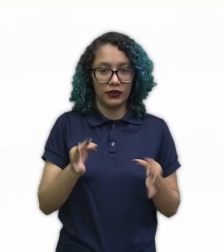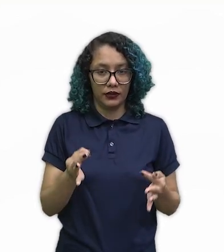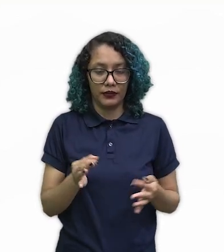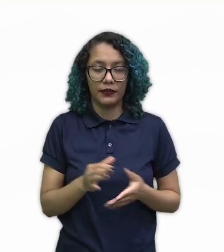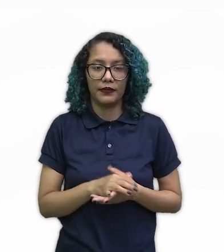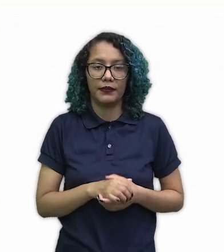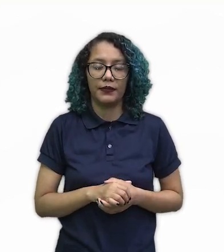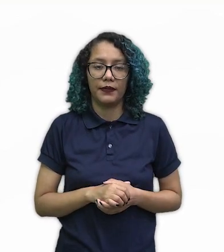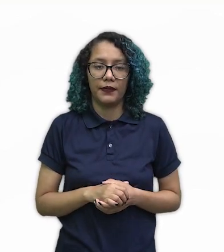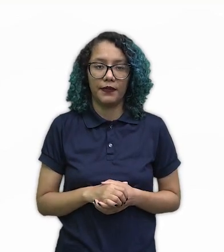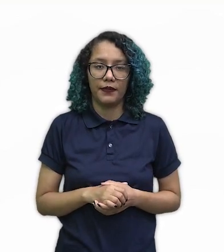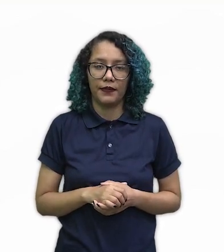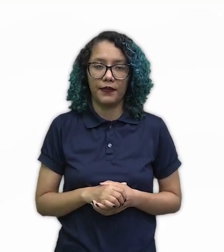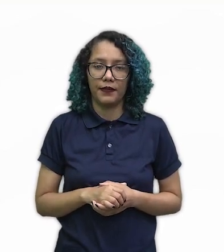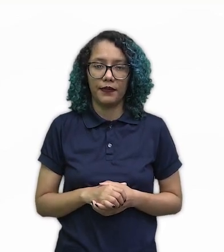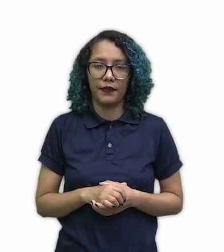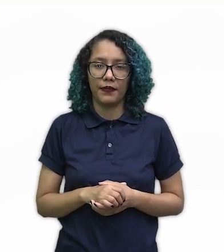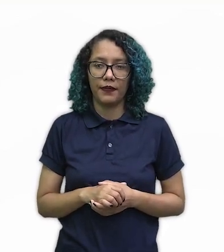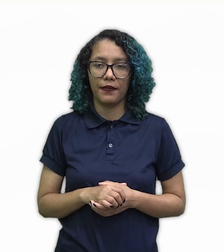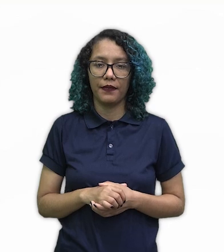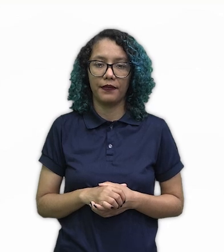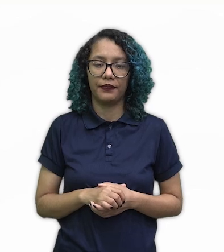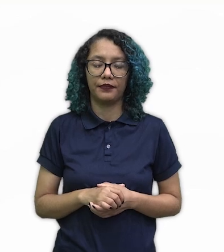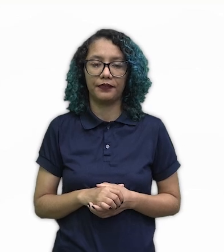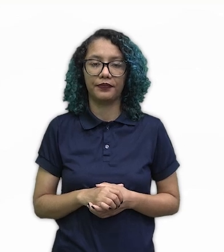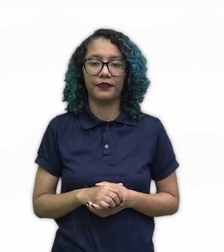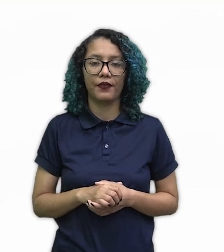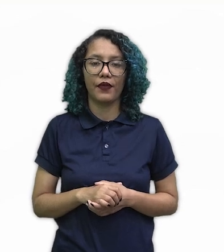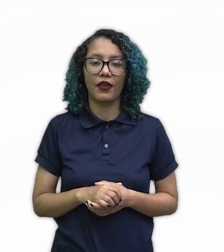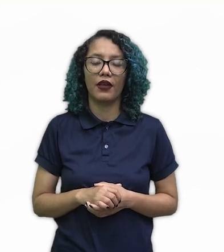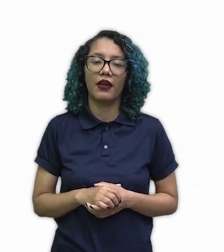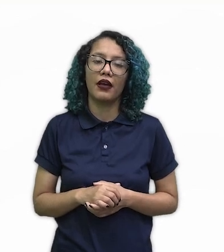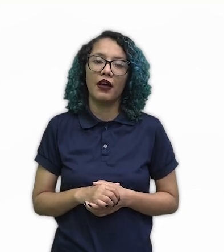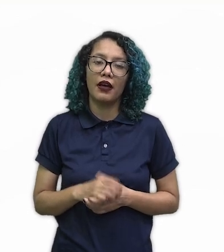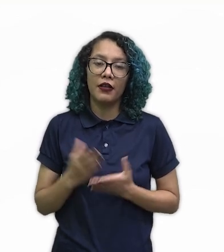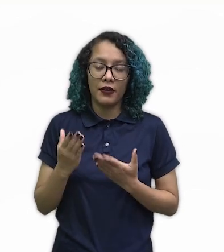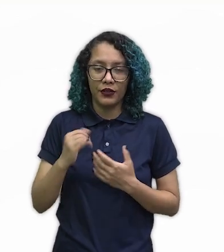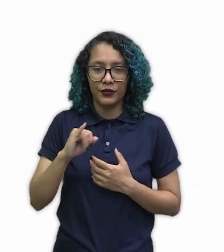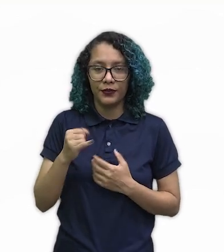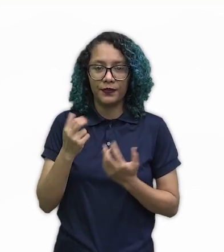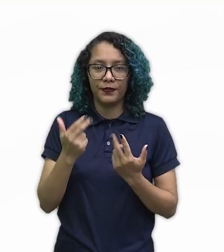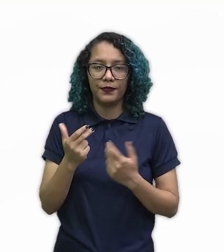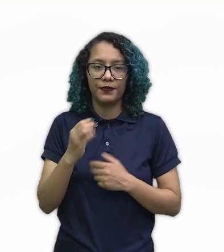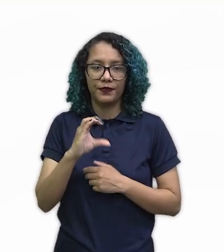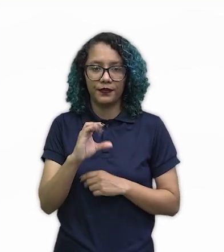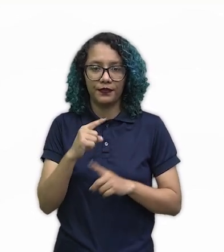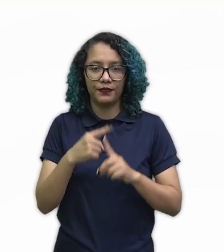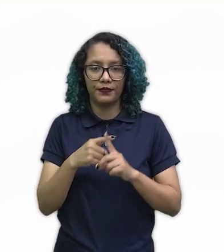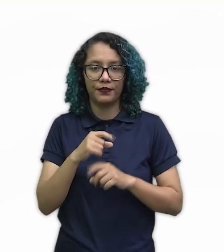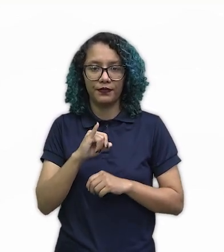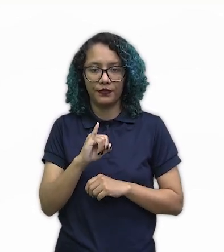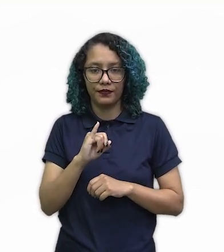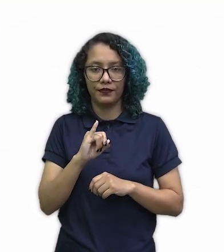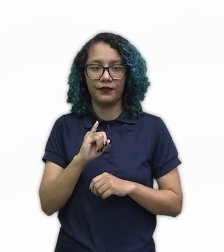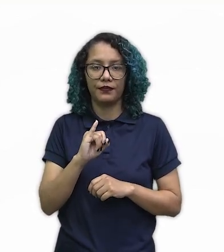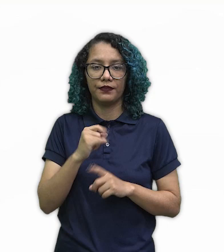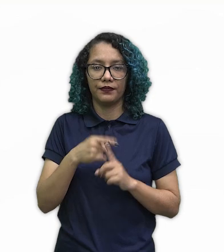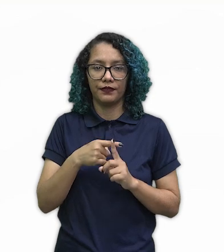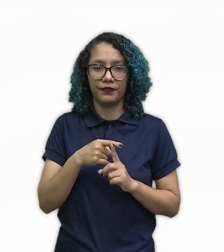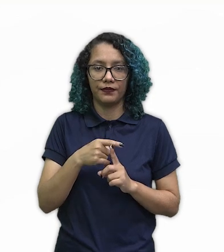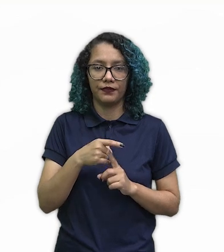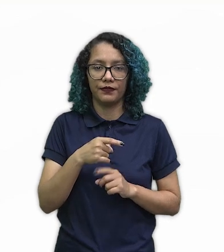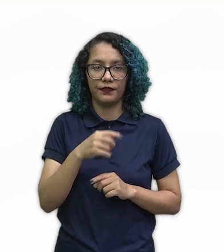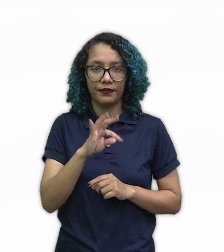Então, vamos lá na nossa questão. Ó. Os juros é igual ao capital vezes a taxa vezes o